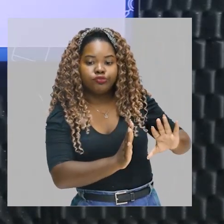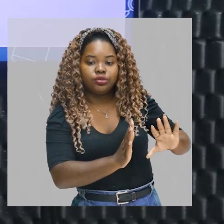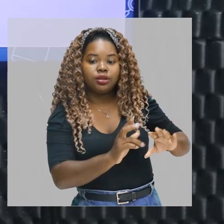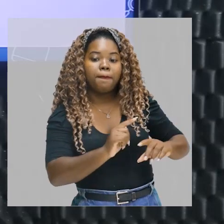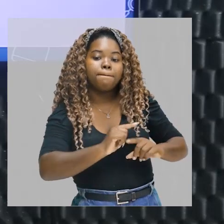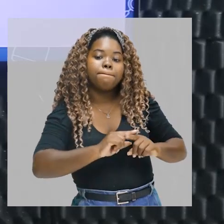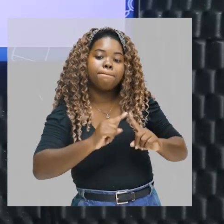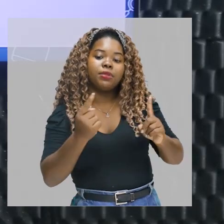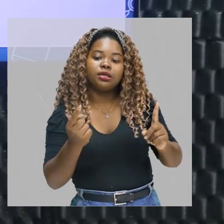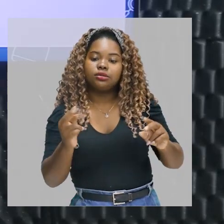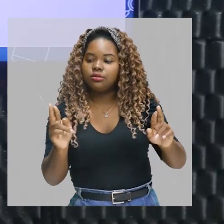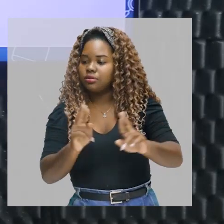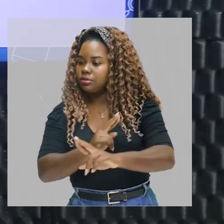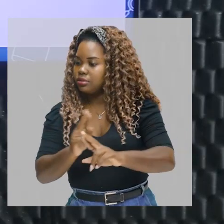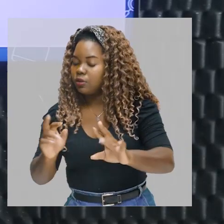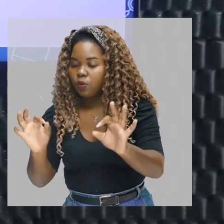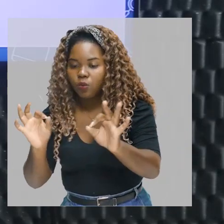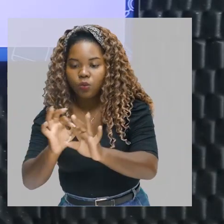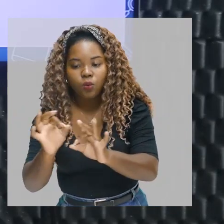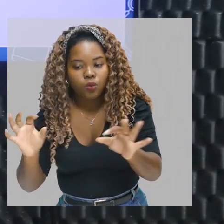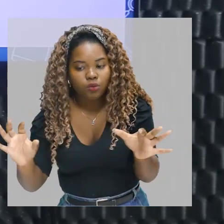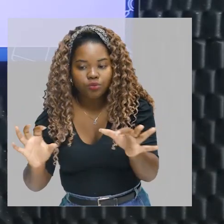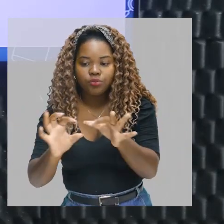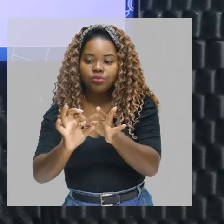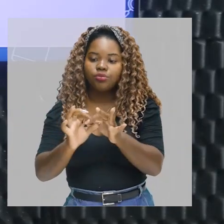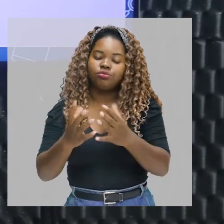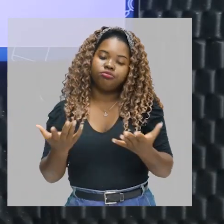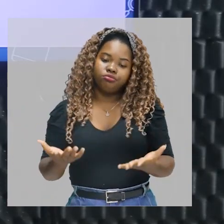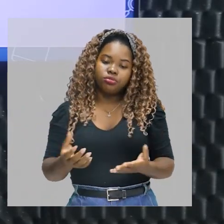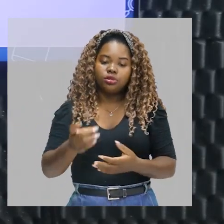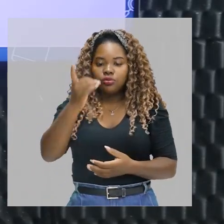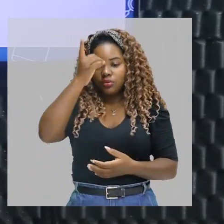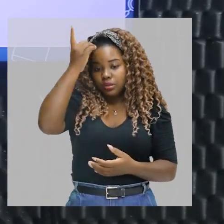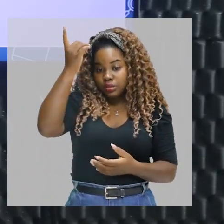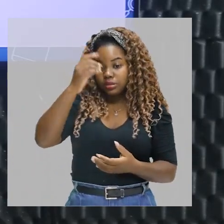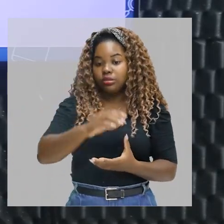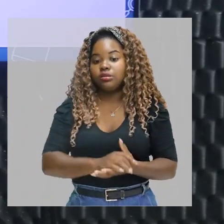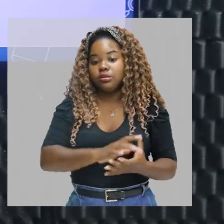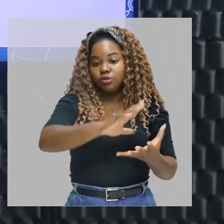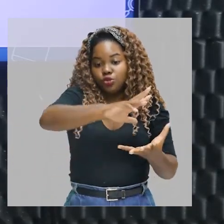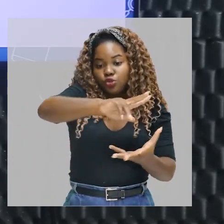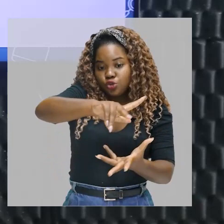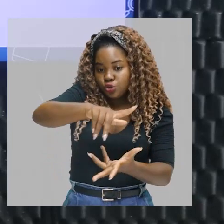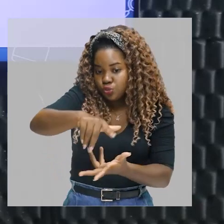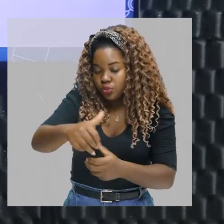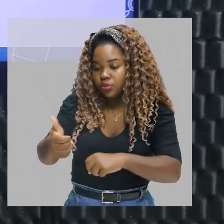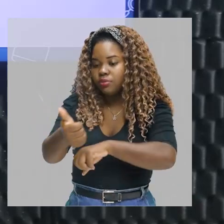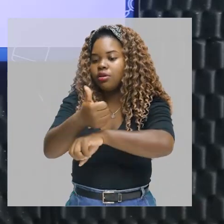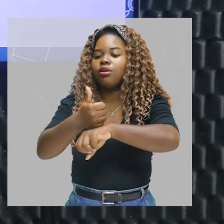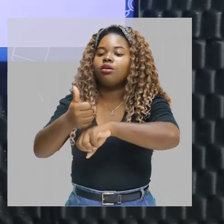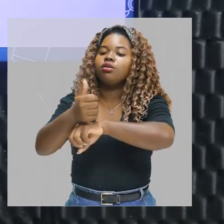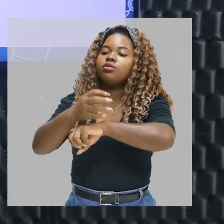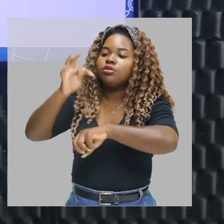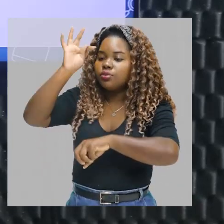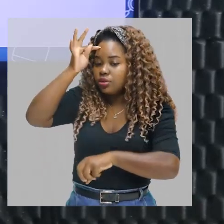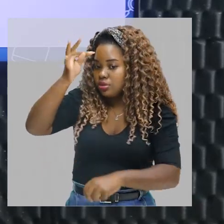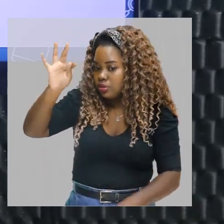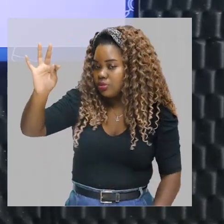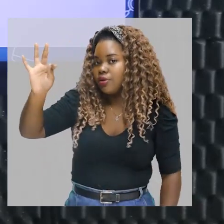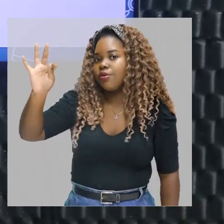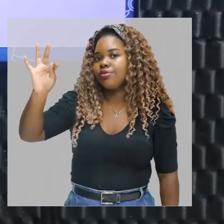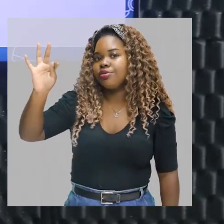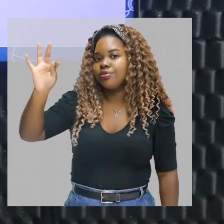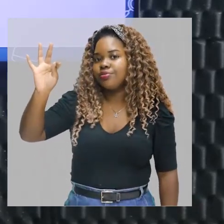conectassem, certo? Então essa é a ideia de universo para os primeiros filósofos, né, para as